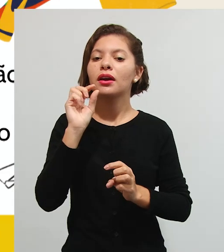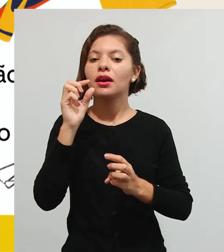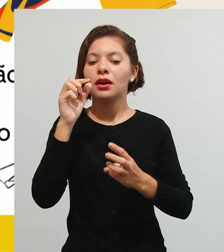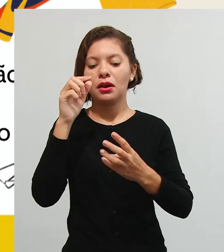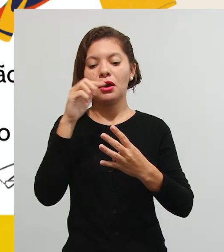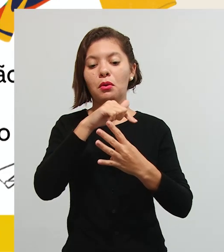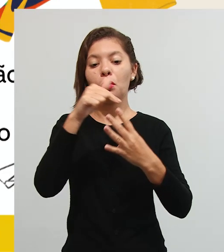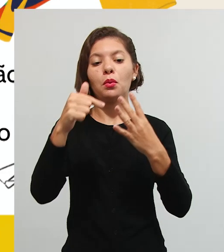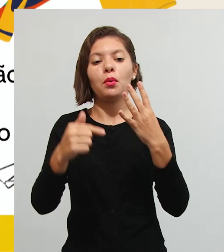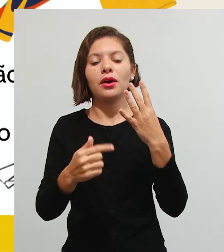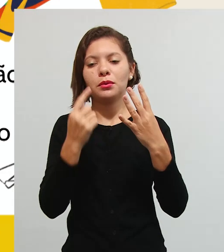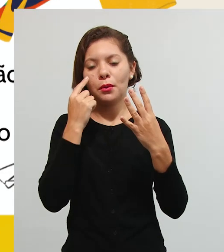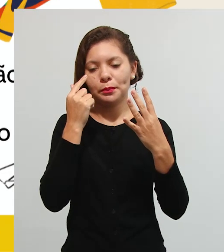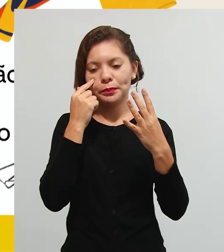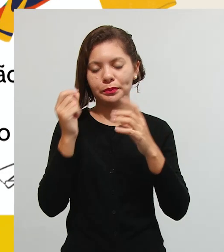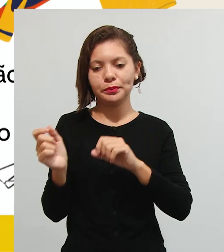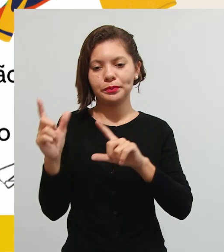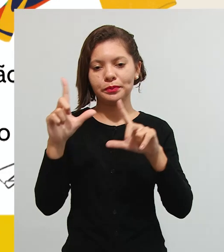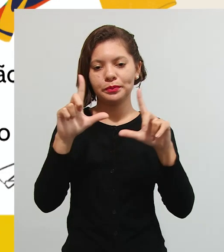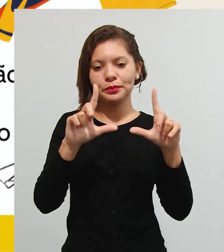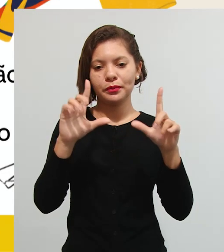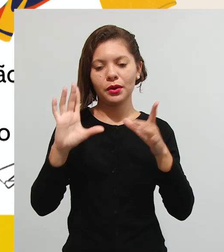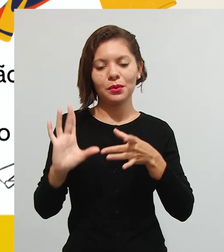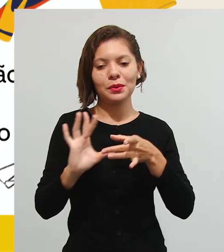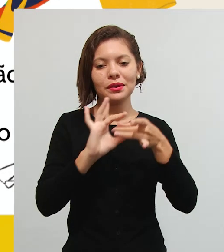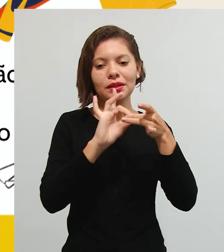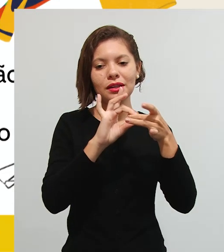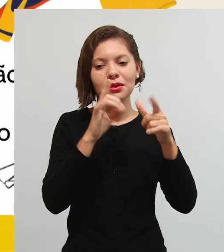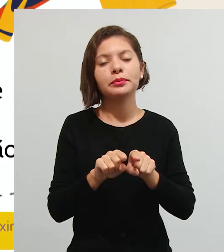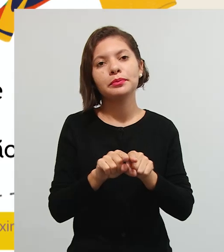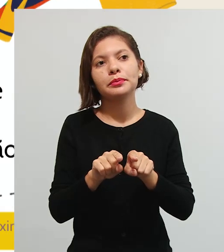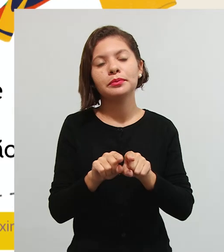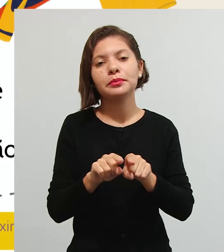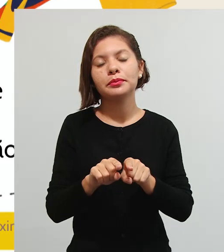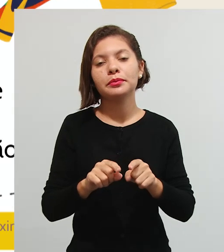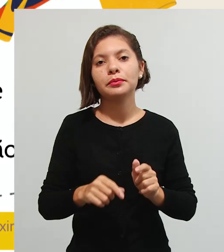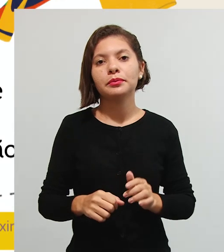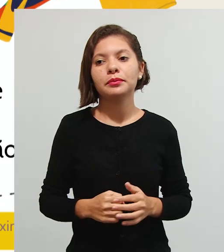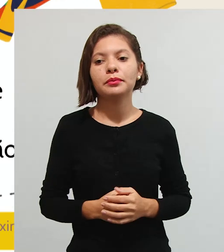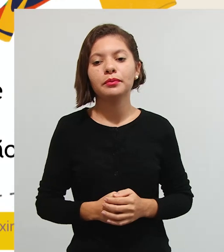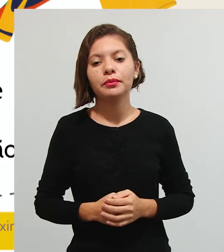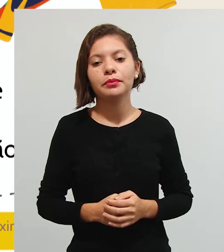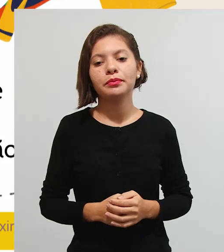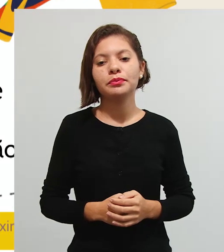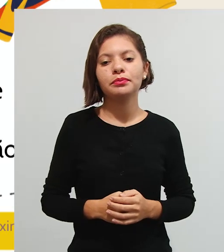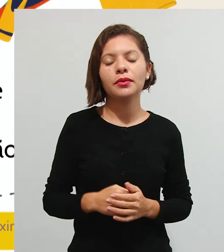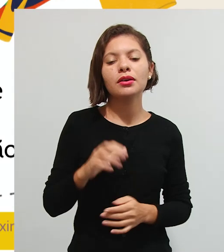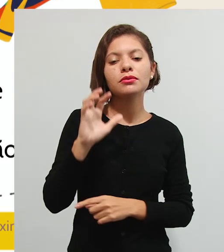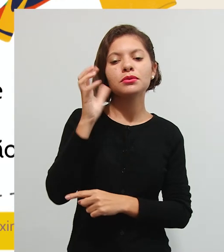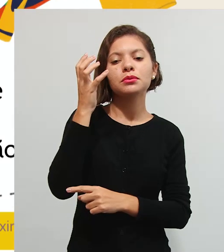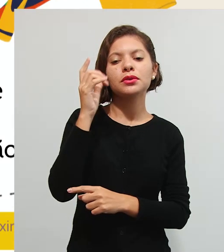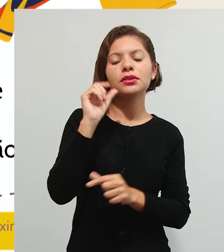uma intervenção para e com. Então, se for, por exemplo, do neurodivergente, vai ser com as